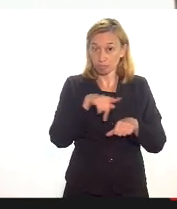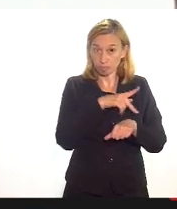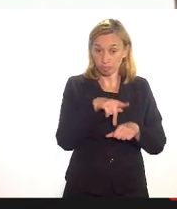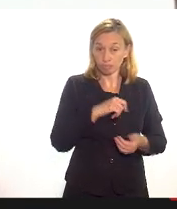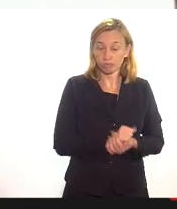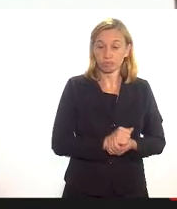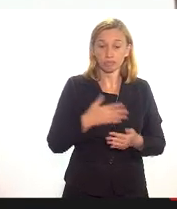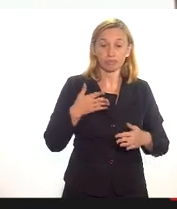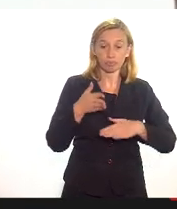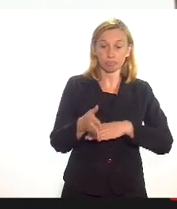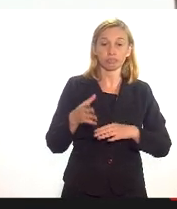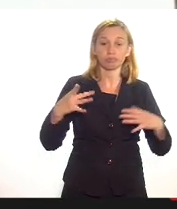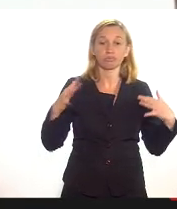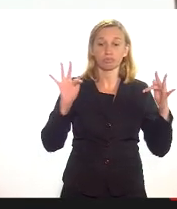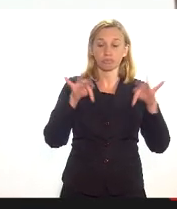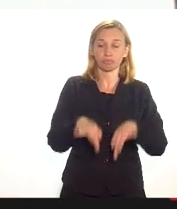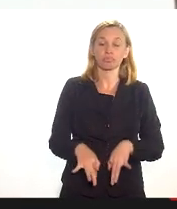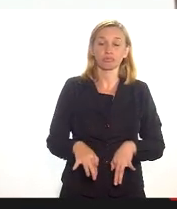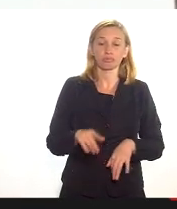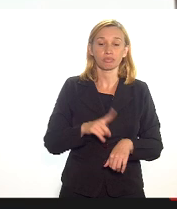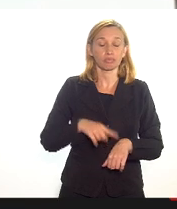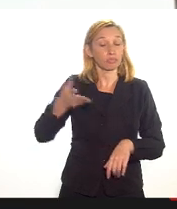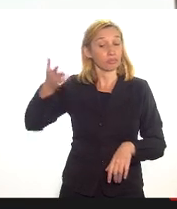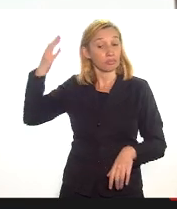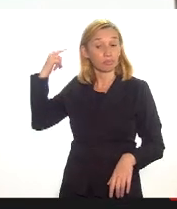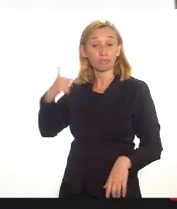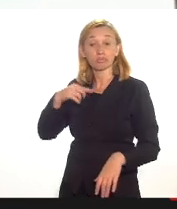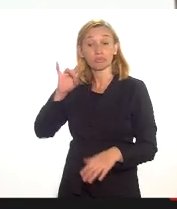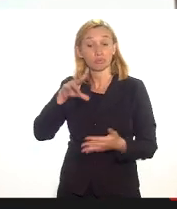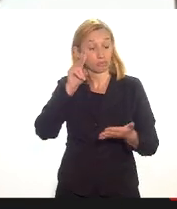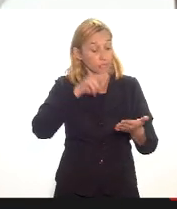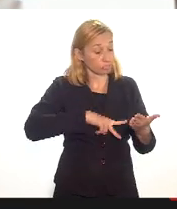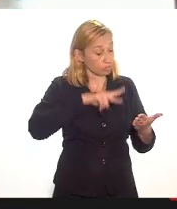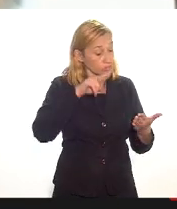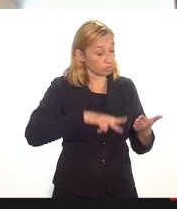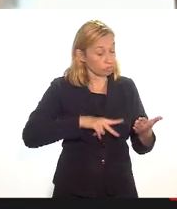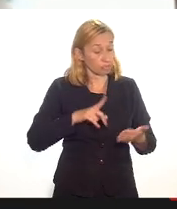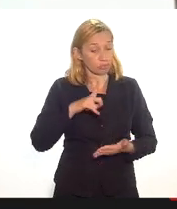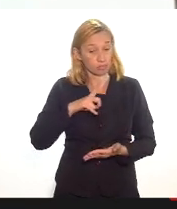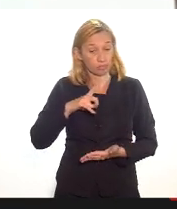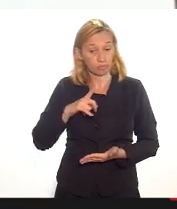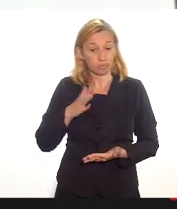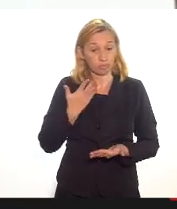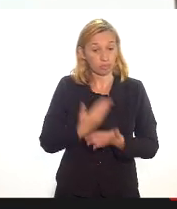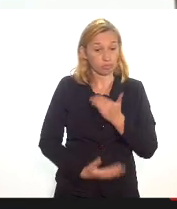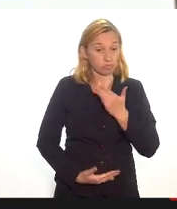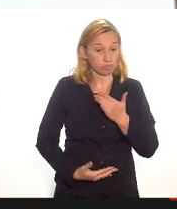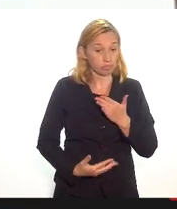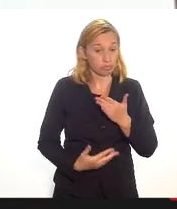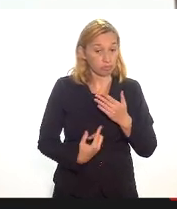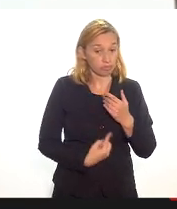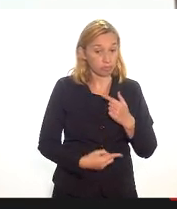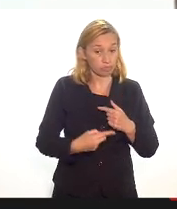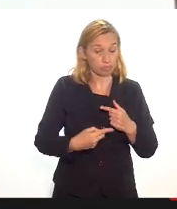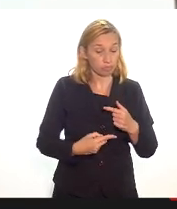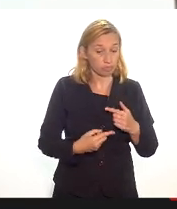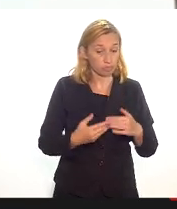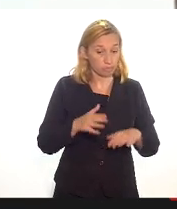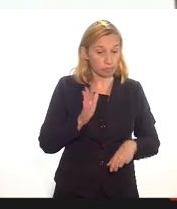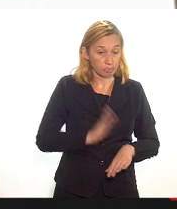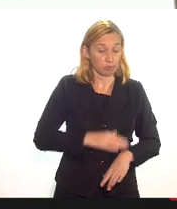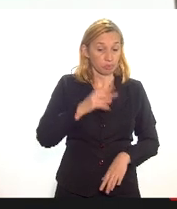e chegamos à conclusão, à época, eu só estou lendo, que nós teríamos perdas superiores a